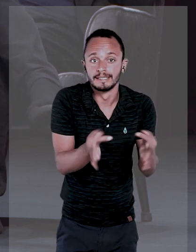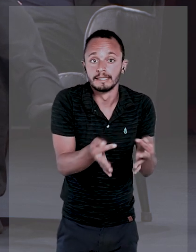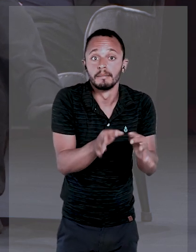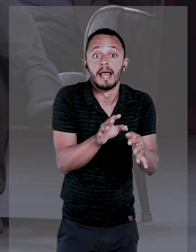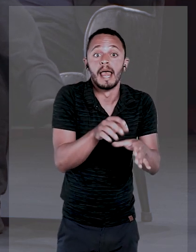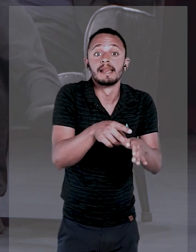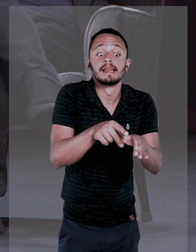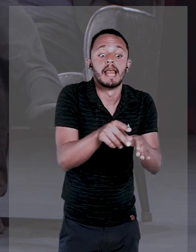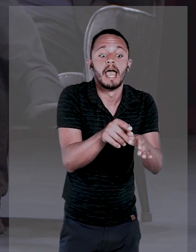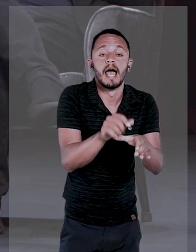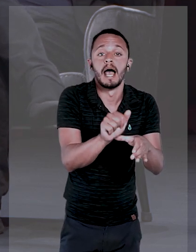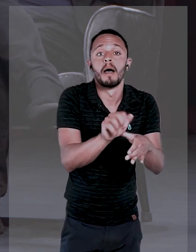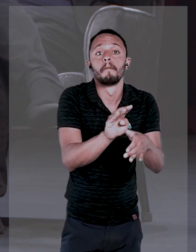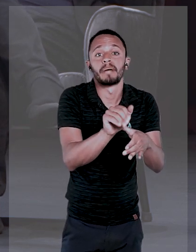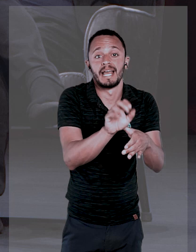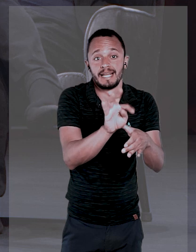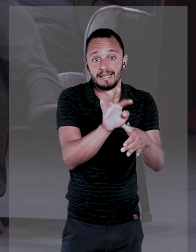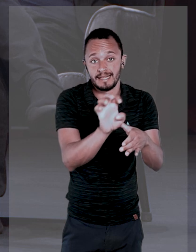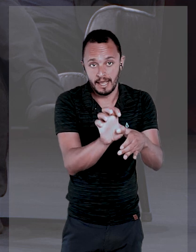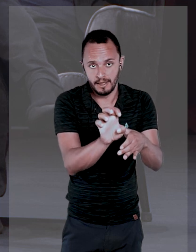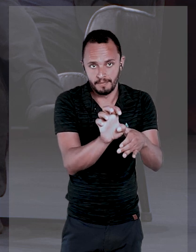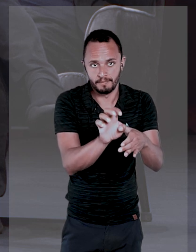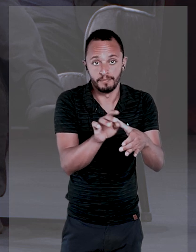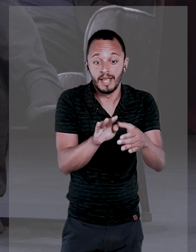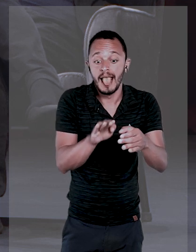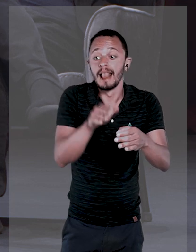suas terras, chamam as terras dos Abaeté.